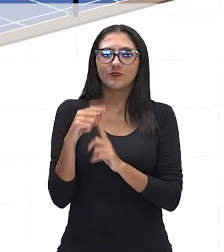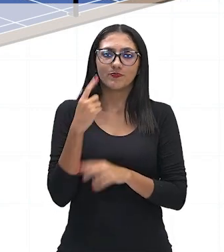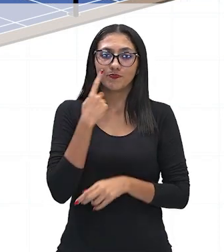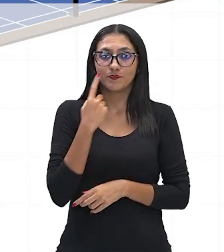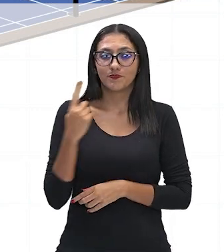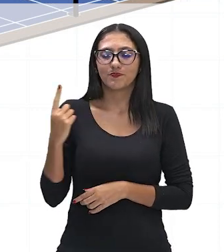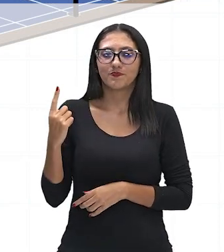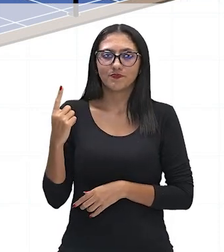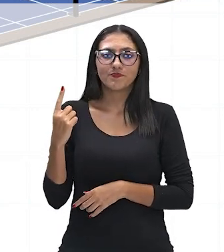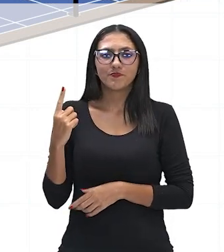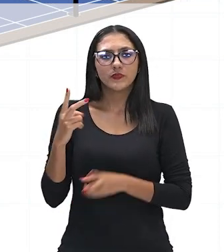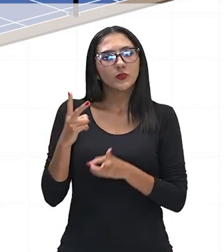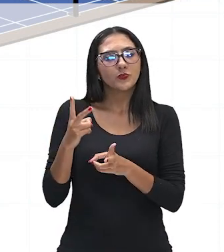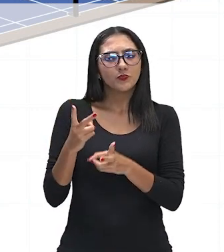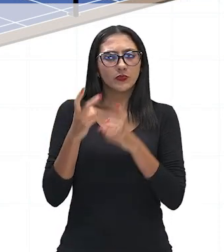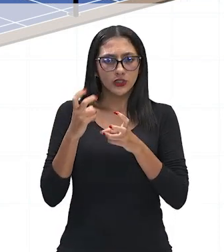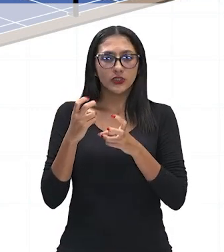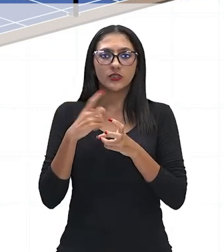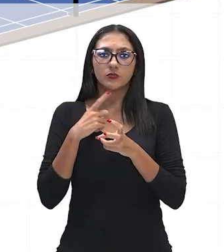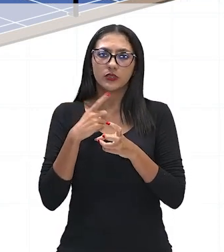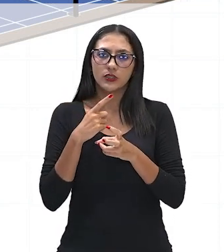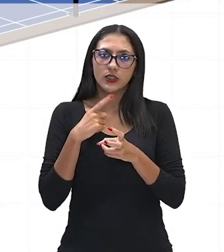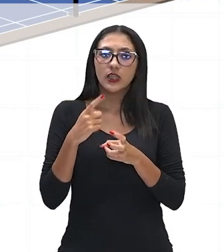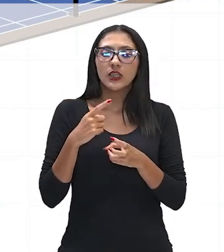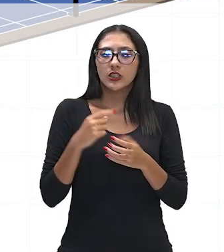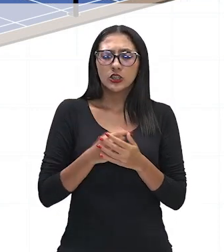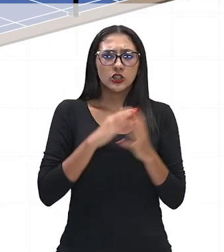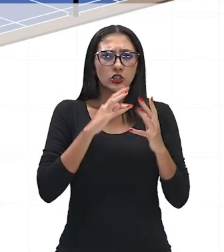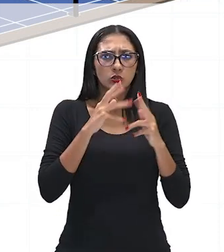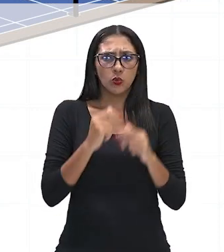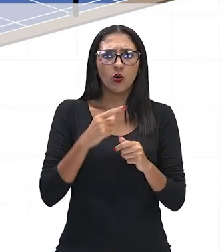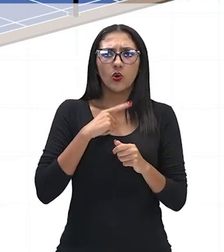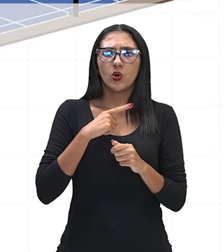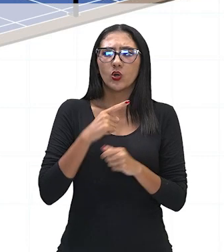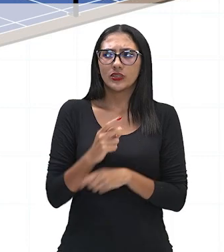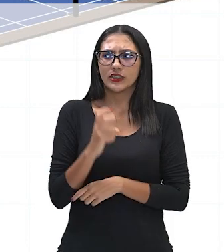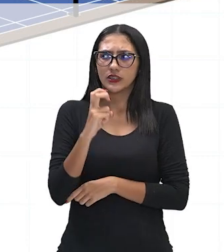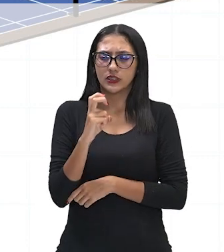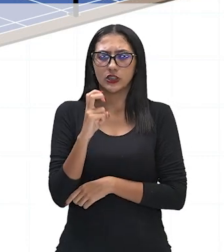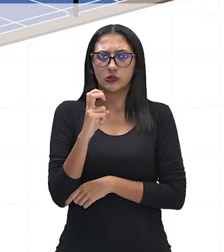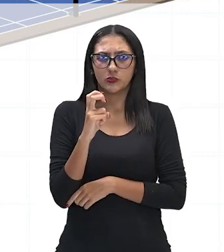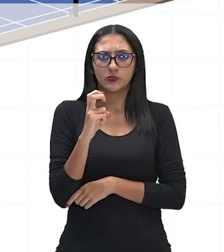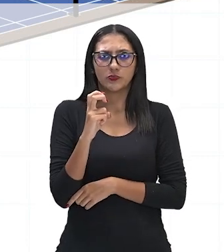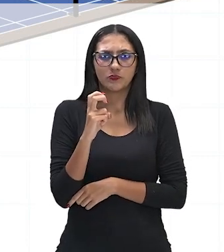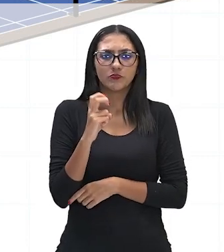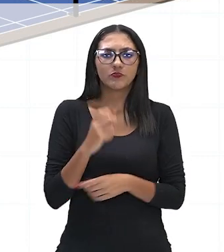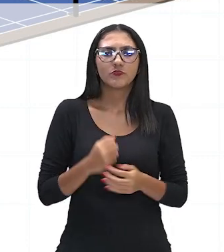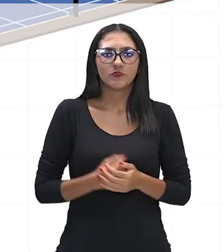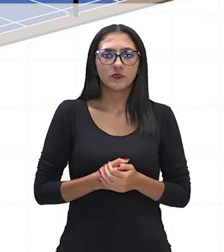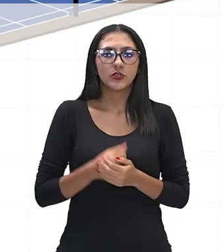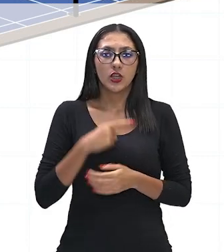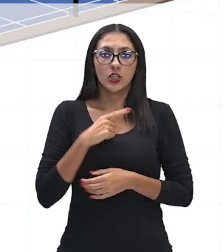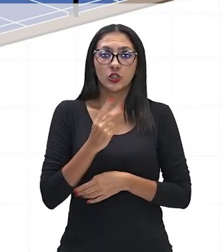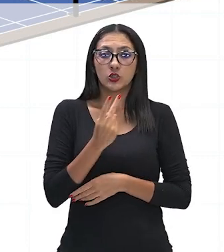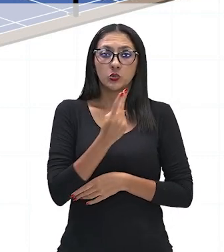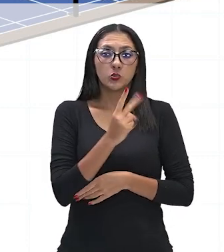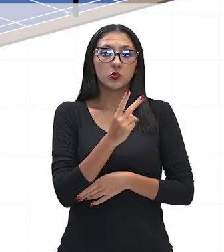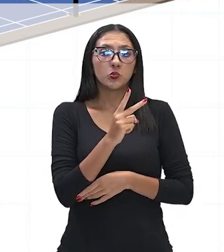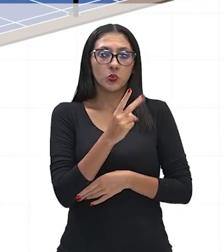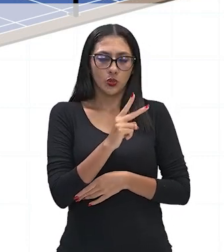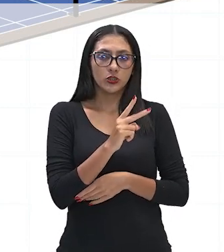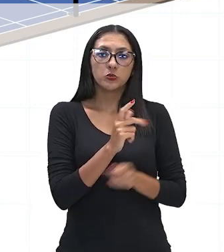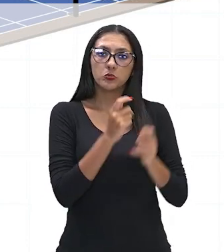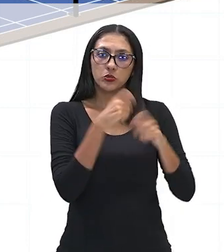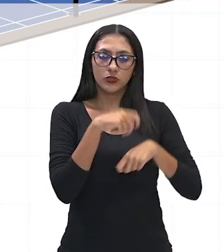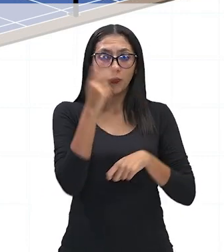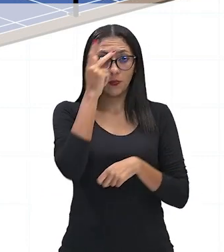Vocês vão observar aí que existem 5 modalidades representadas nessas 3 figuras. 2 modalidades sendo de dupla,